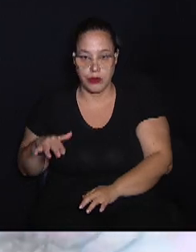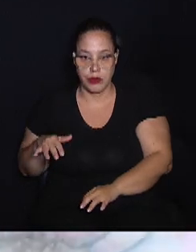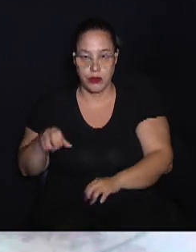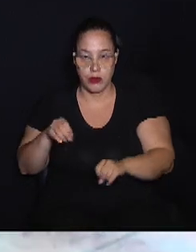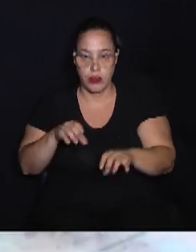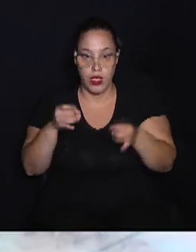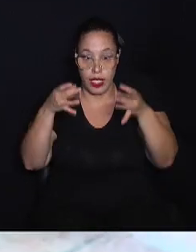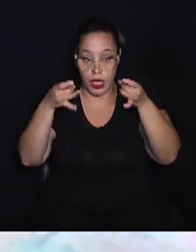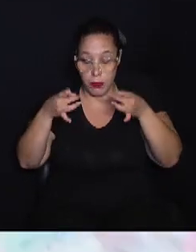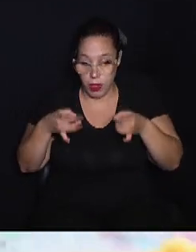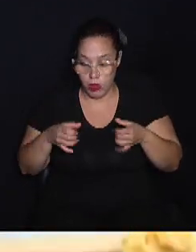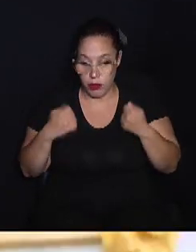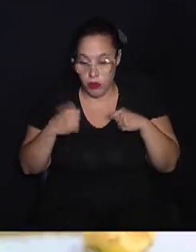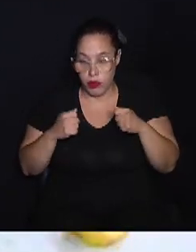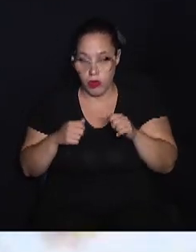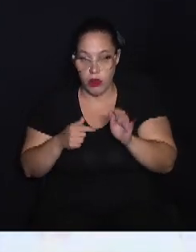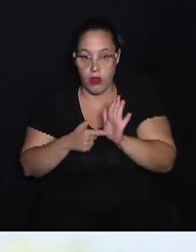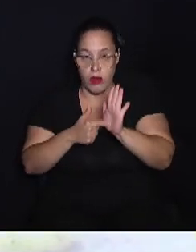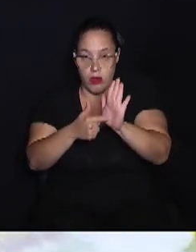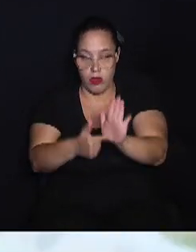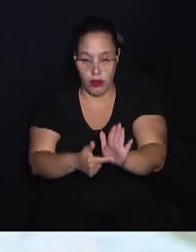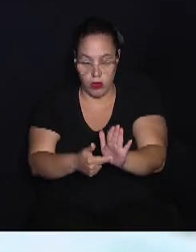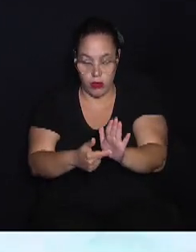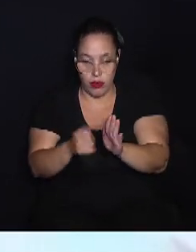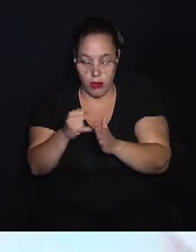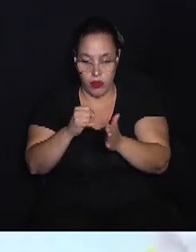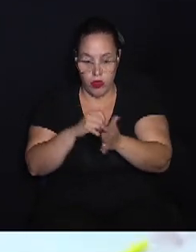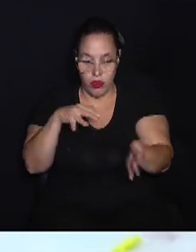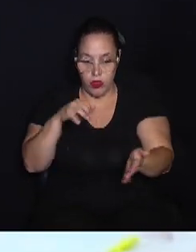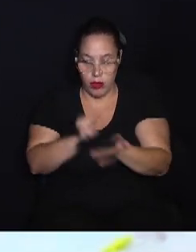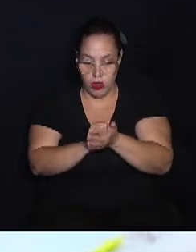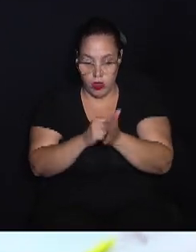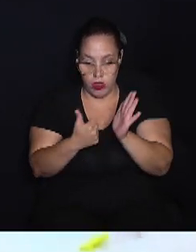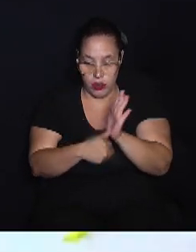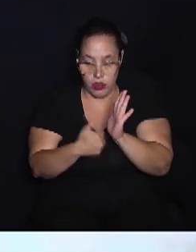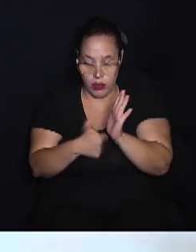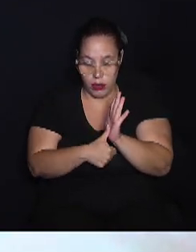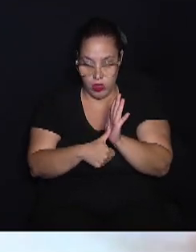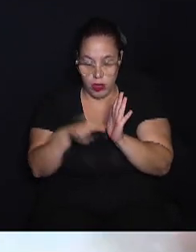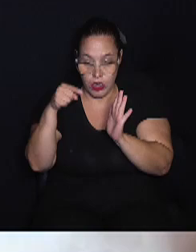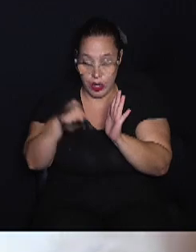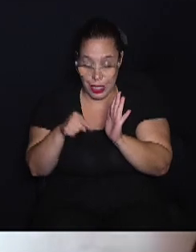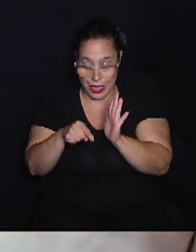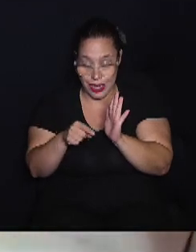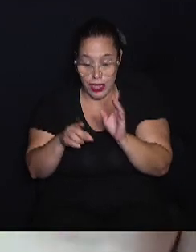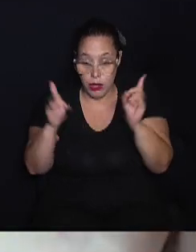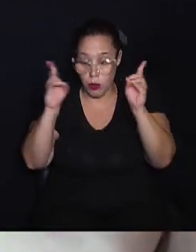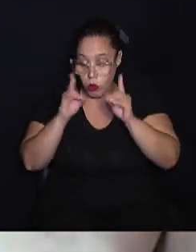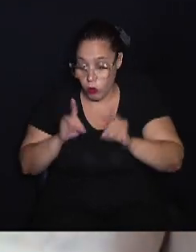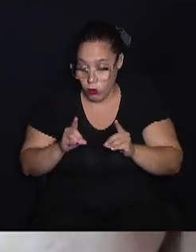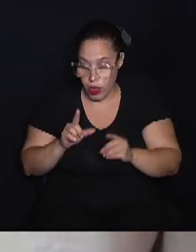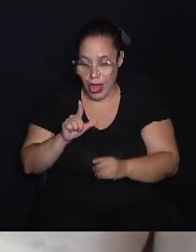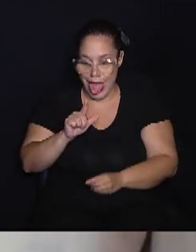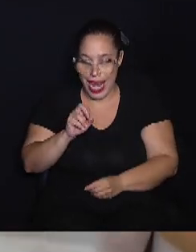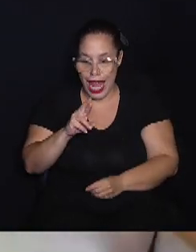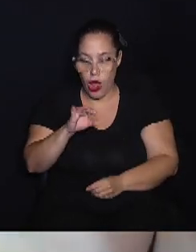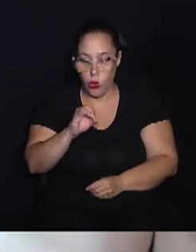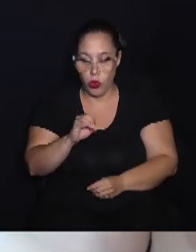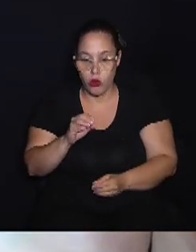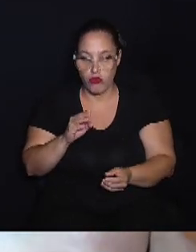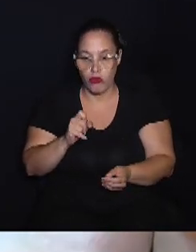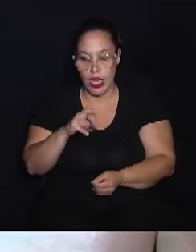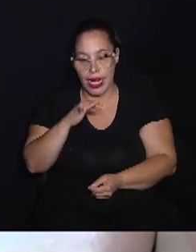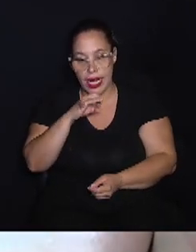Especial é necessário a apresentação no ato do cadastro de um documento comprobatório dessa condição né então laudo médico uma declaração